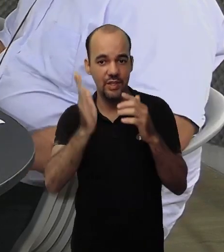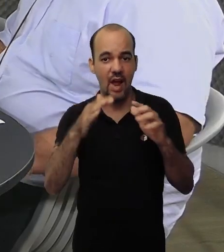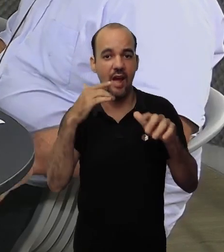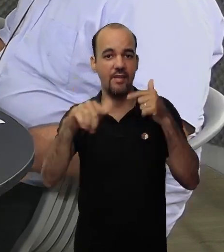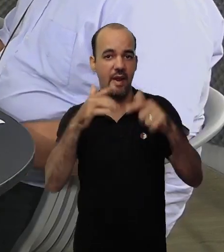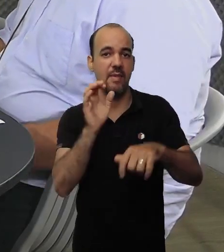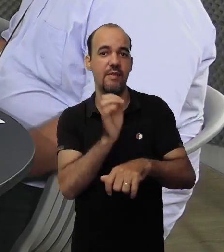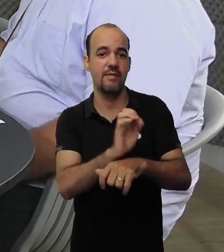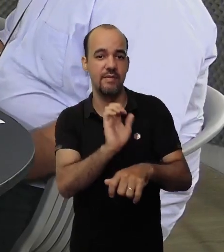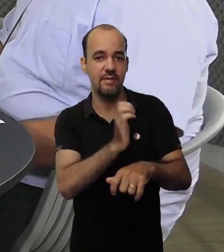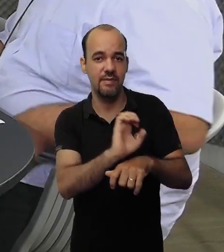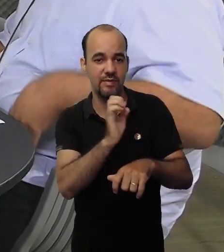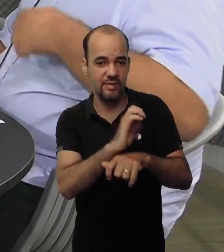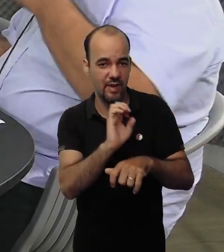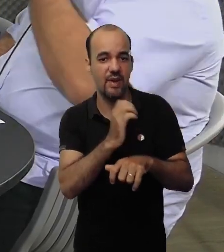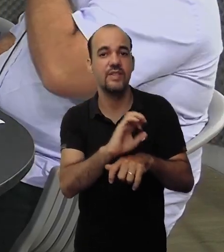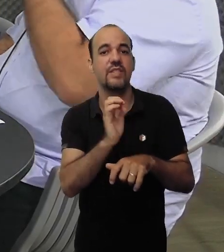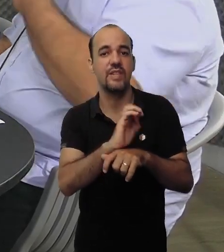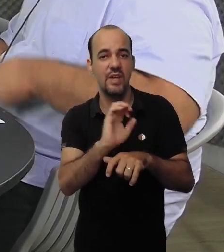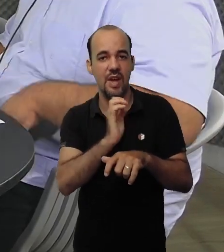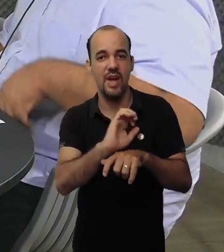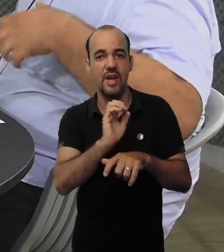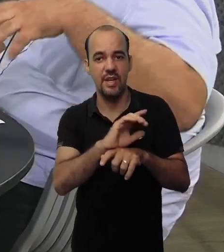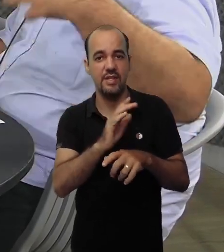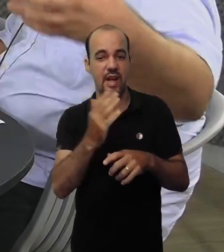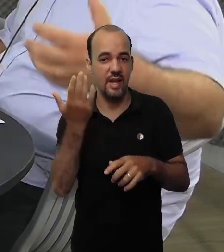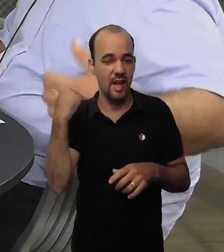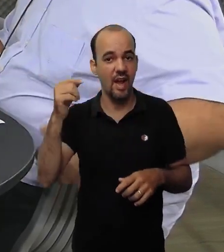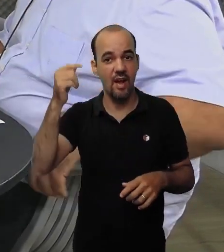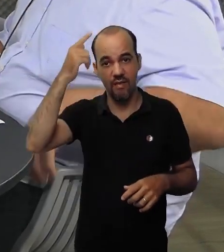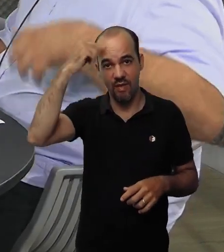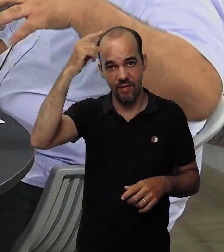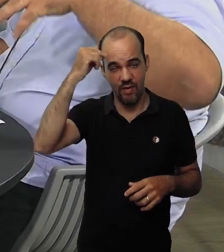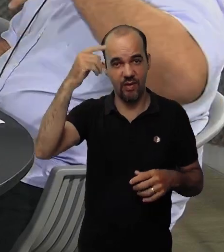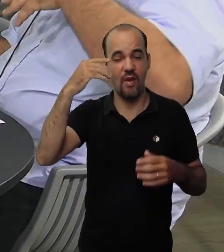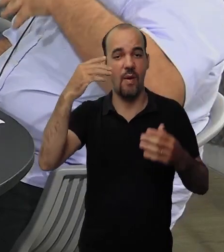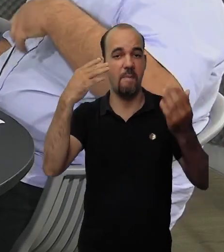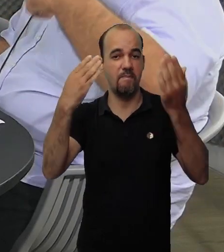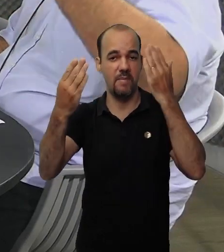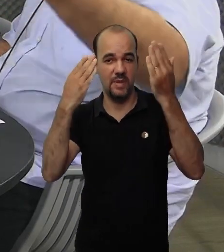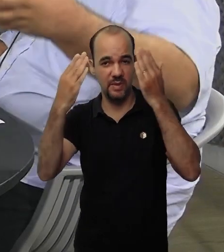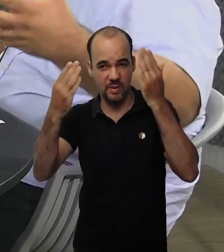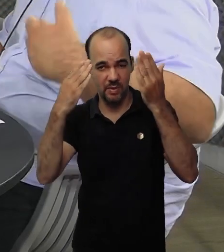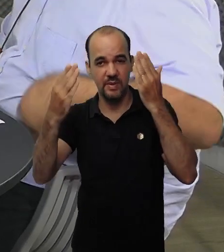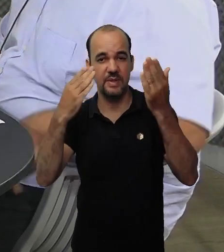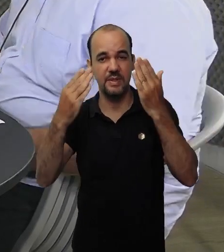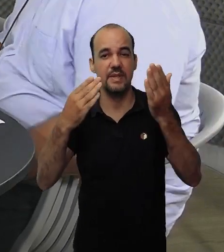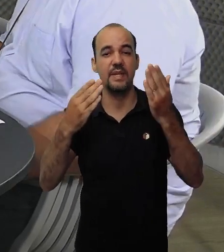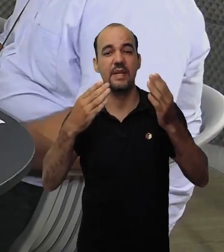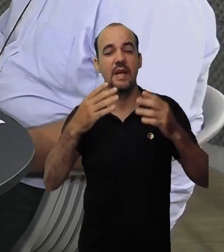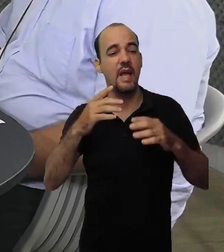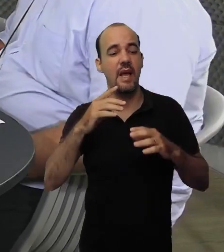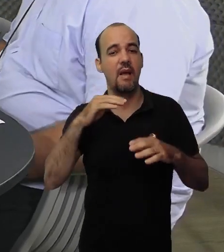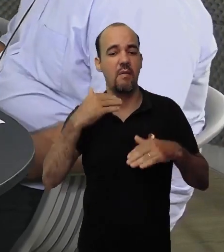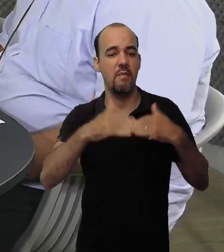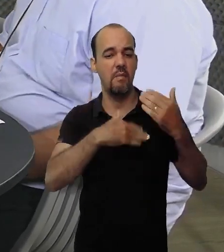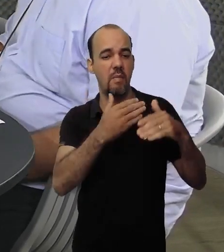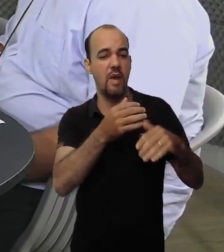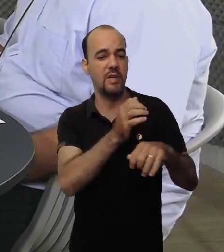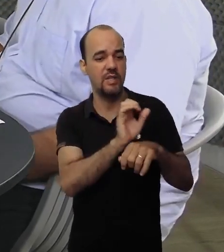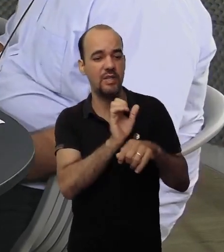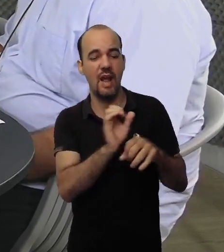dela, ela fazia curso superior, né? Ela faz psicologia, né? Pronto, aí terminou o período dela e ela seguiu. Mas aquela